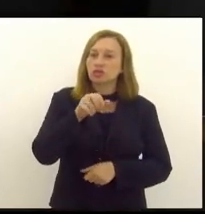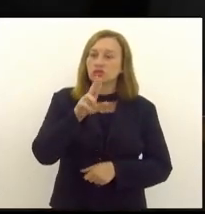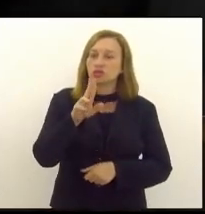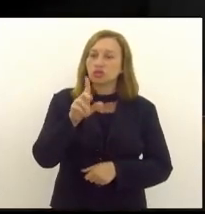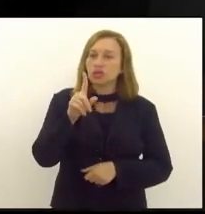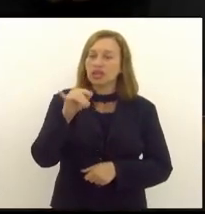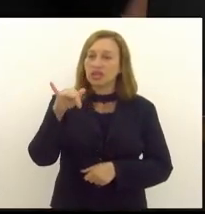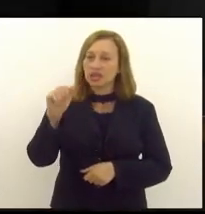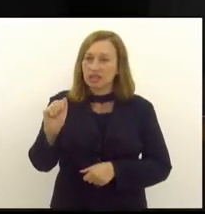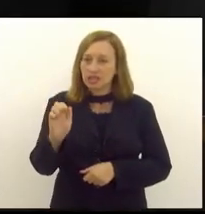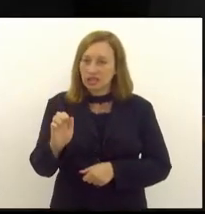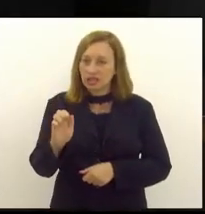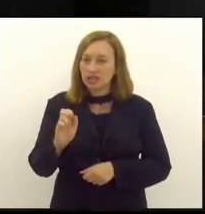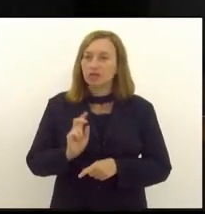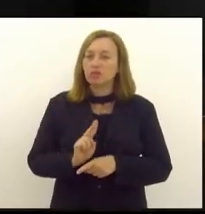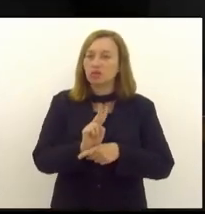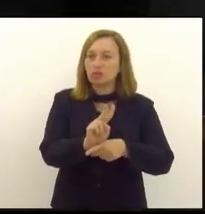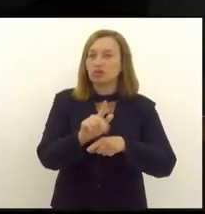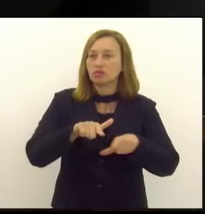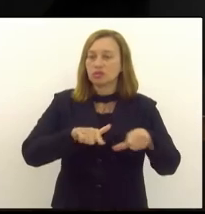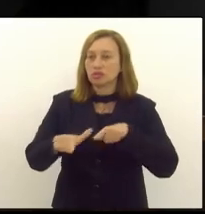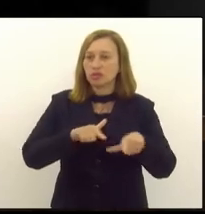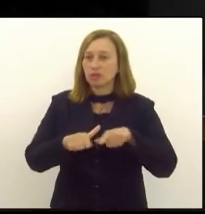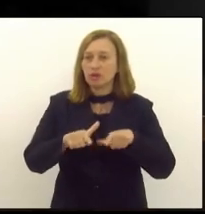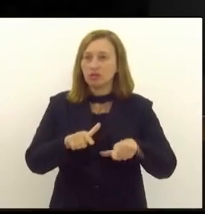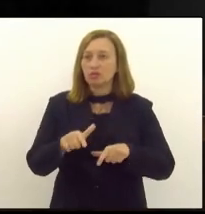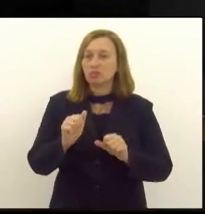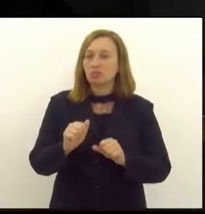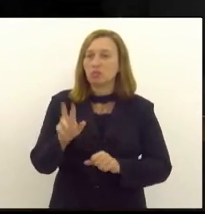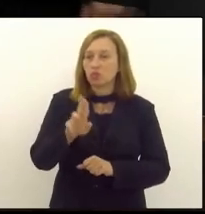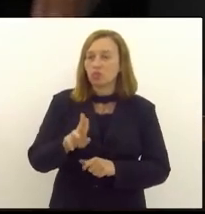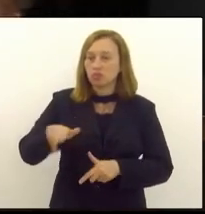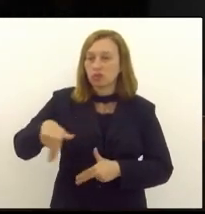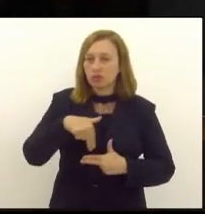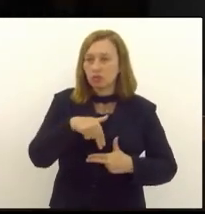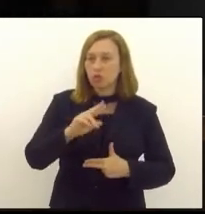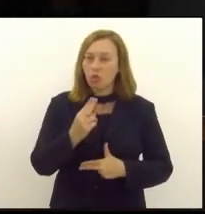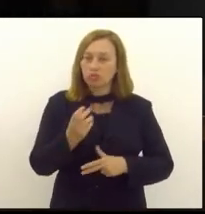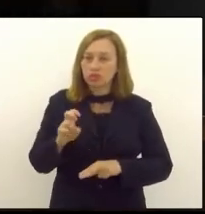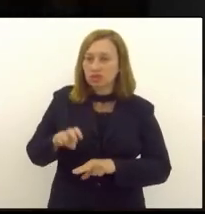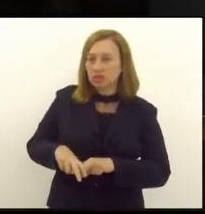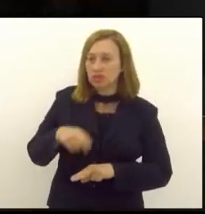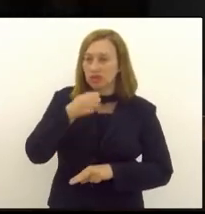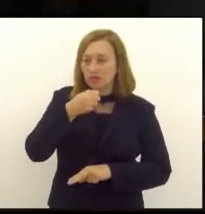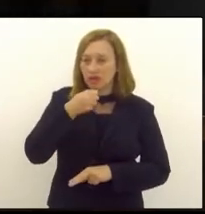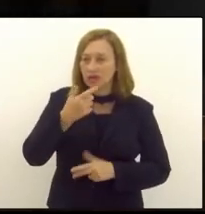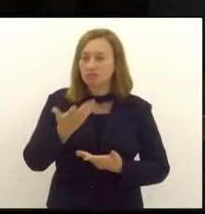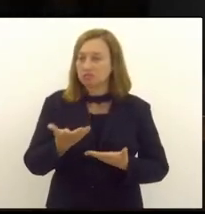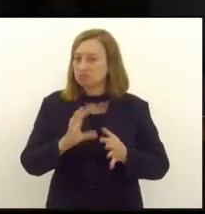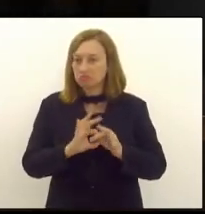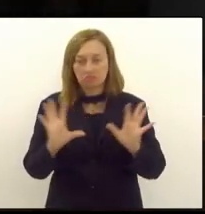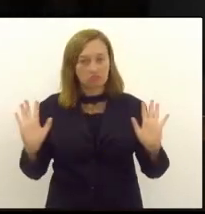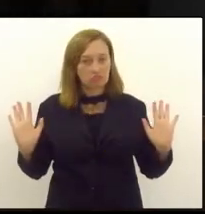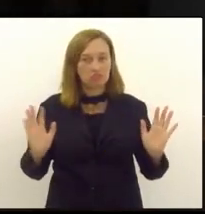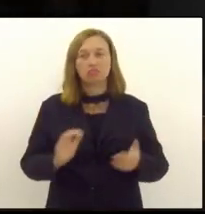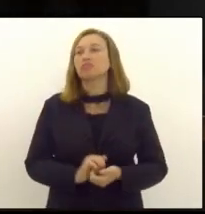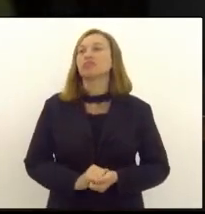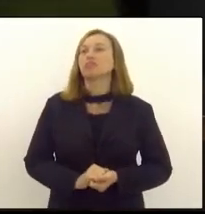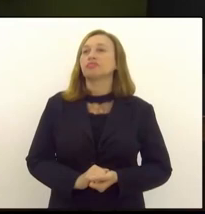Mombelli, procuradora do trabalho, que pode fazer uso da tribuna, se assim preferir.